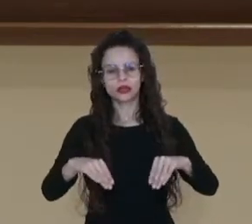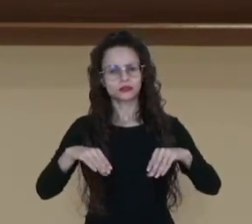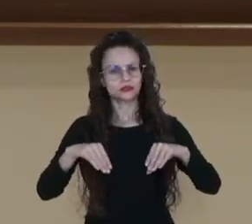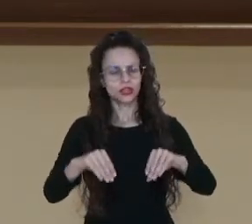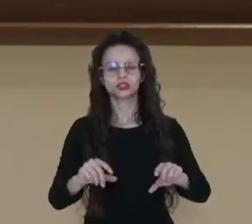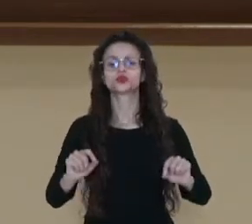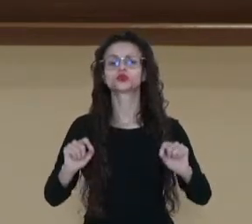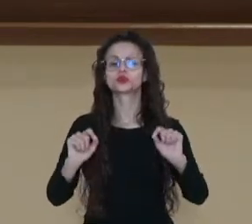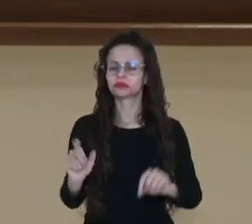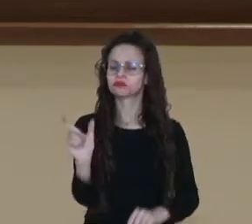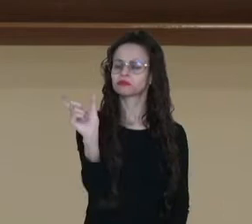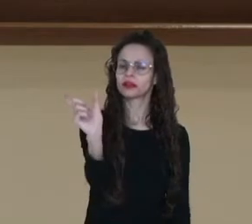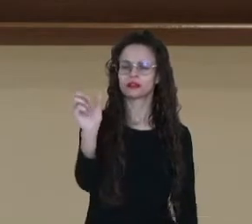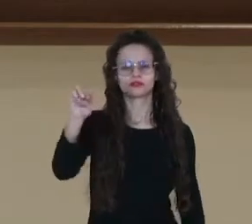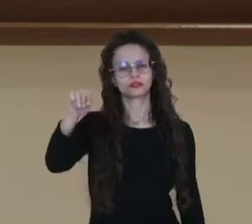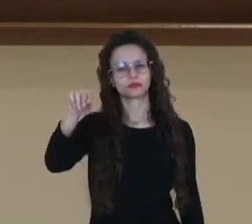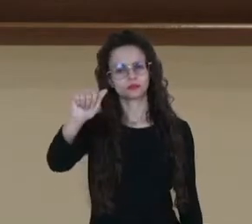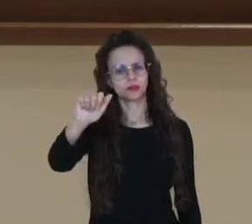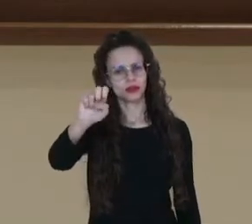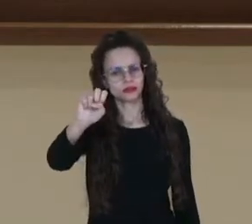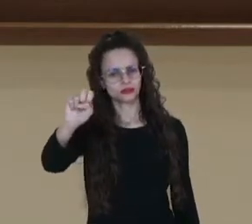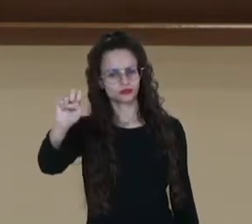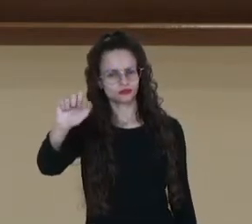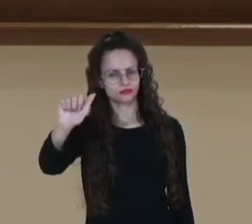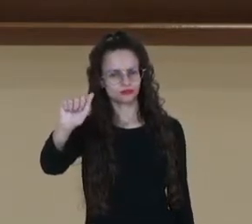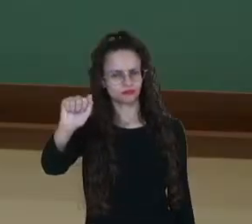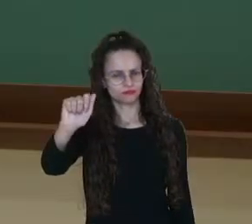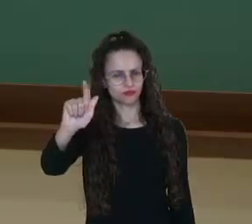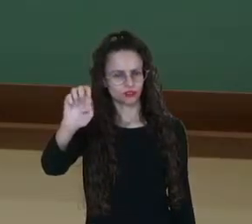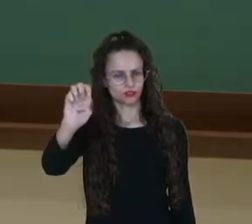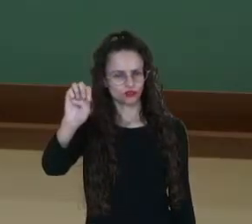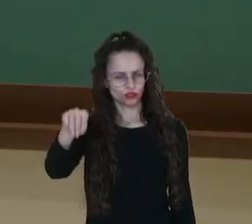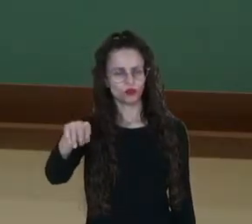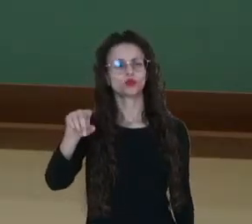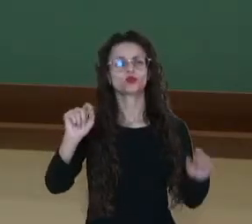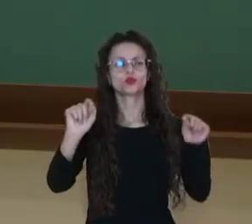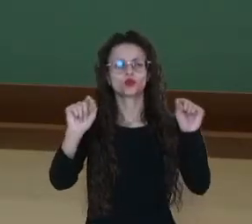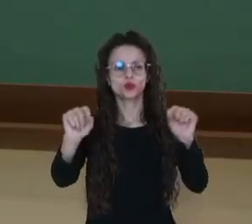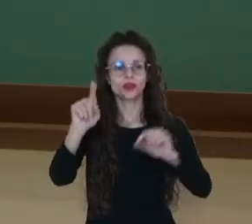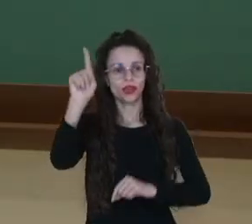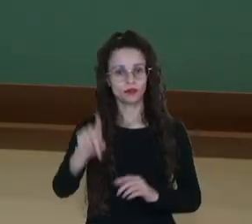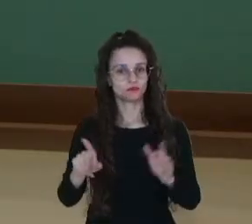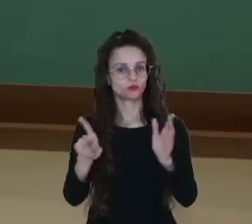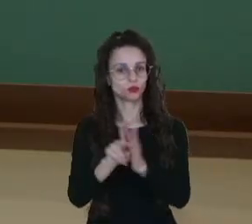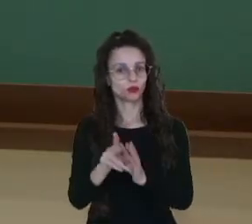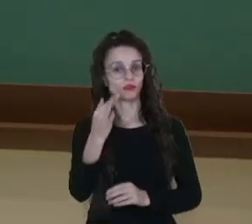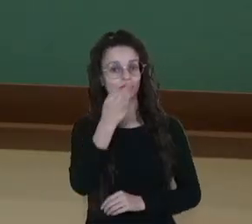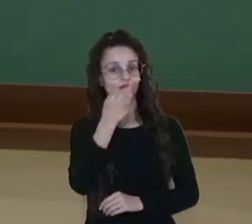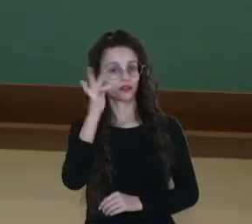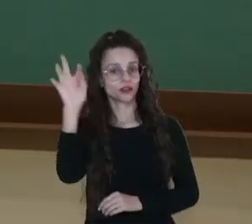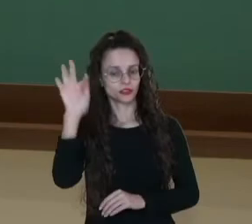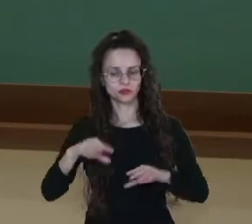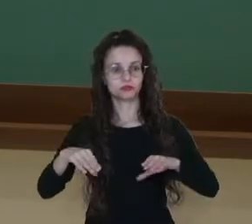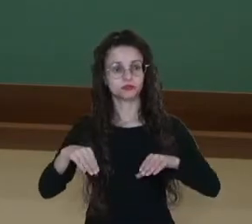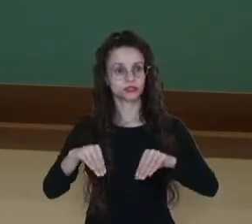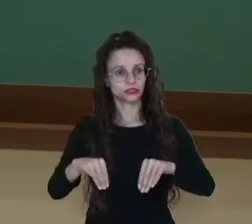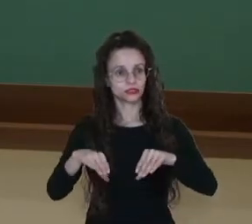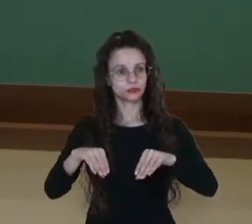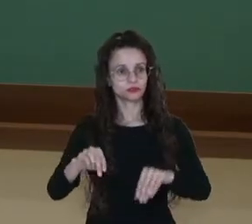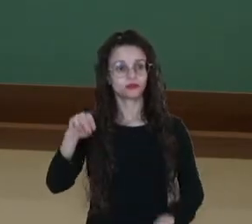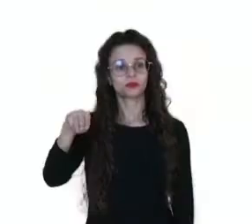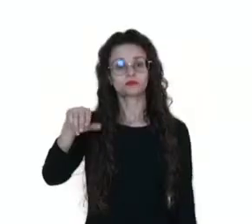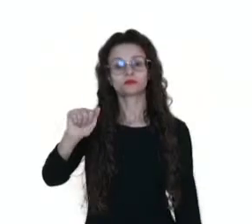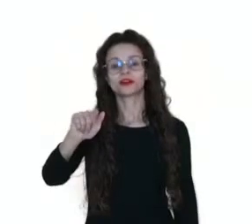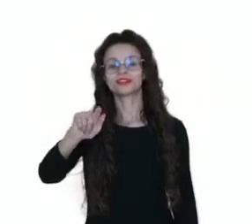Da onde vem essa palavra massagem, né? A massagem, ela vem do francês massage. É